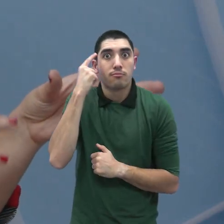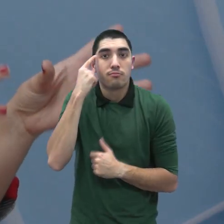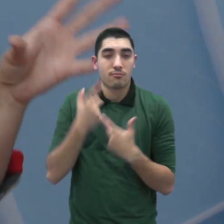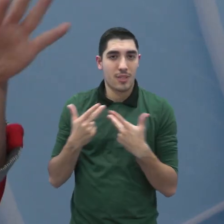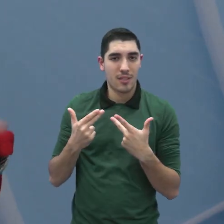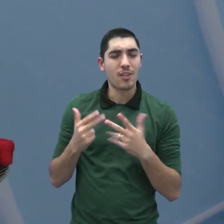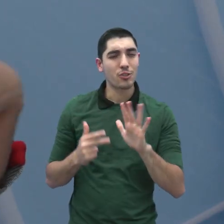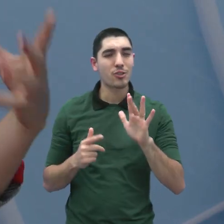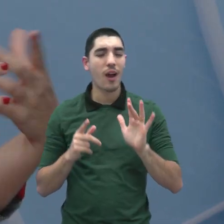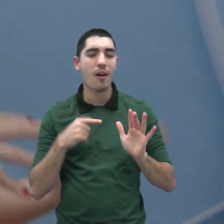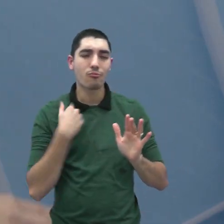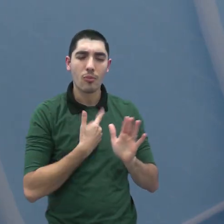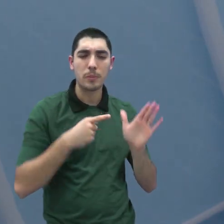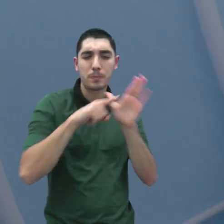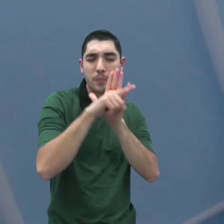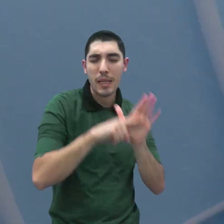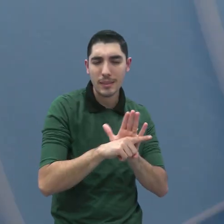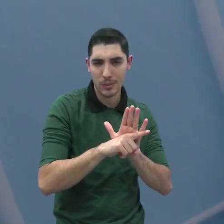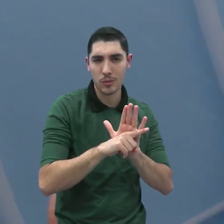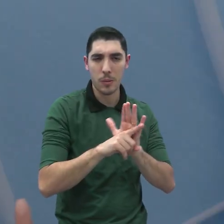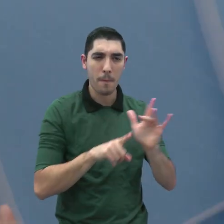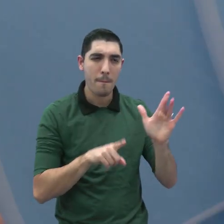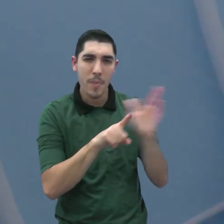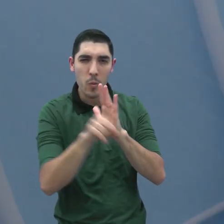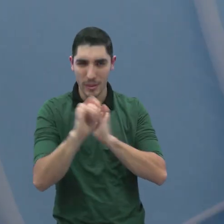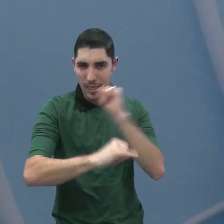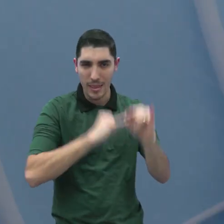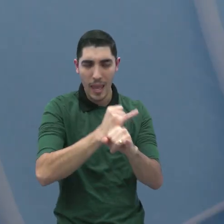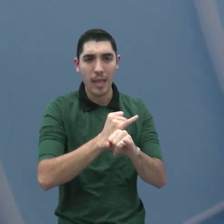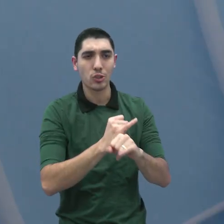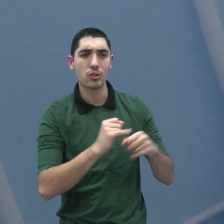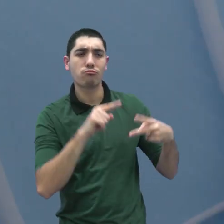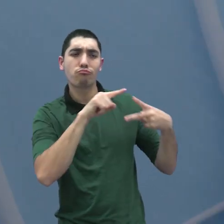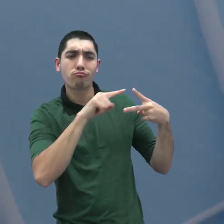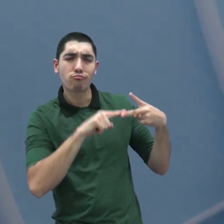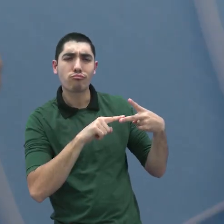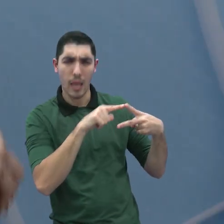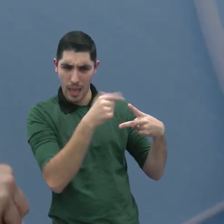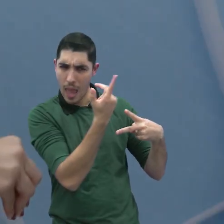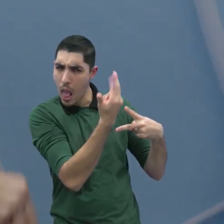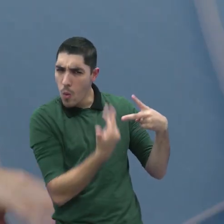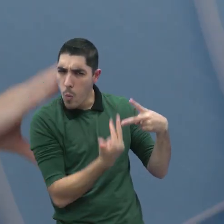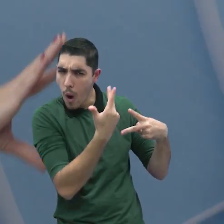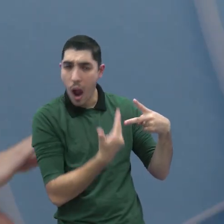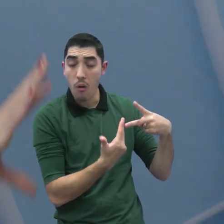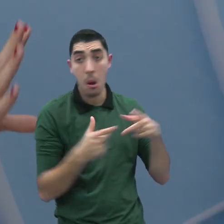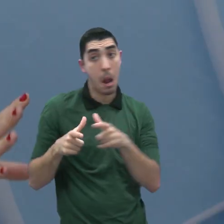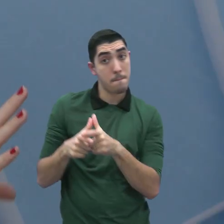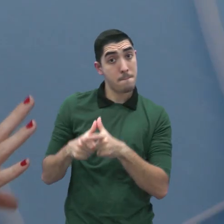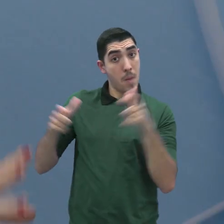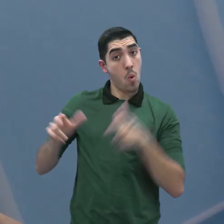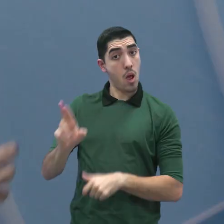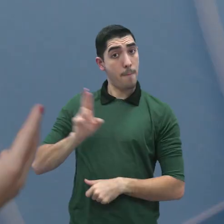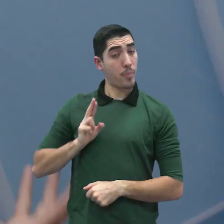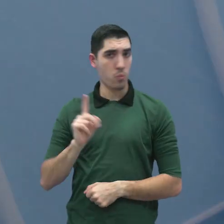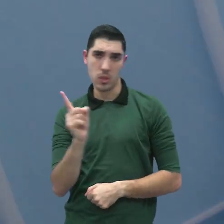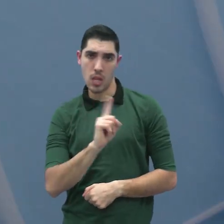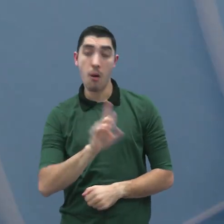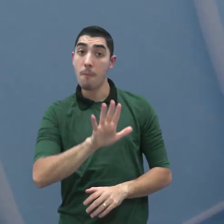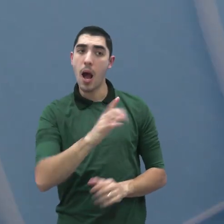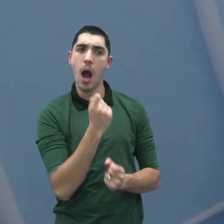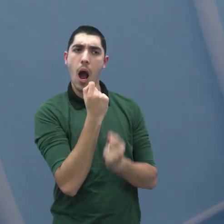se paixão e fanatismo são a mesma coisa. A maioria acredita que não, mas tem algumas pessoas que